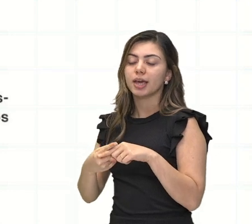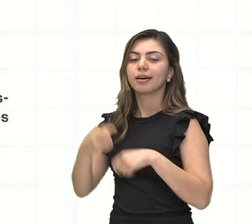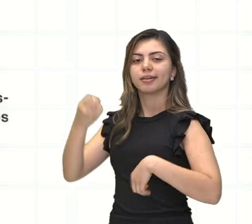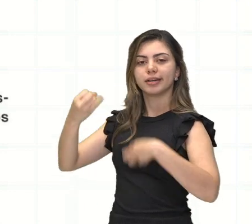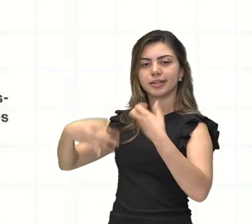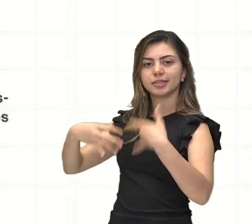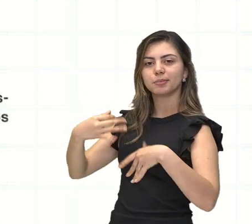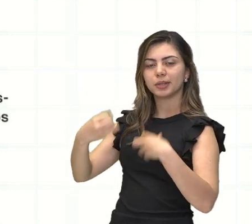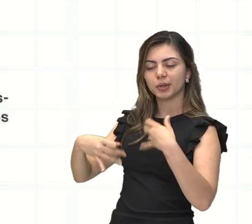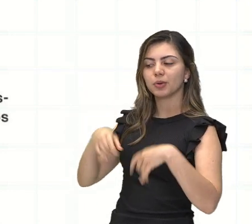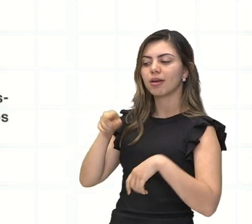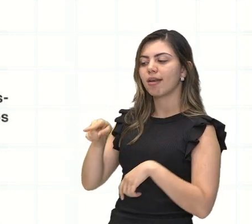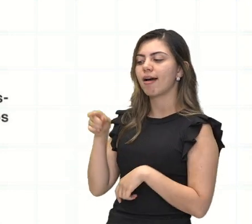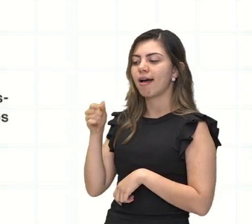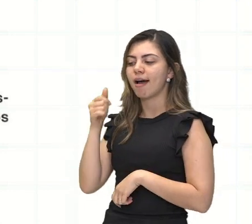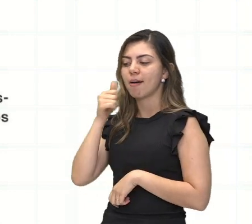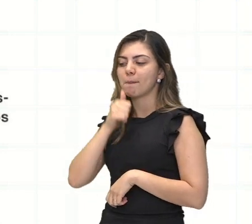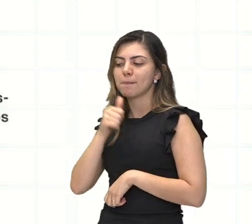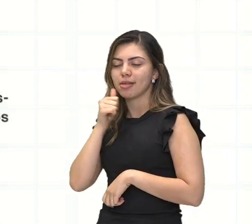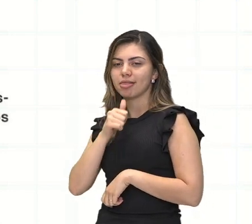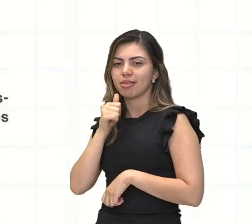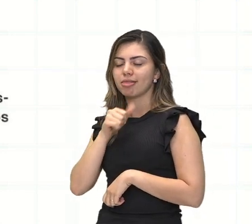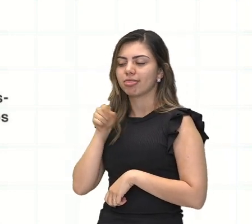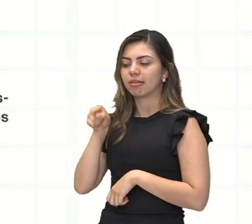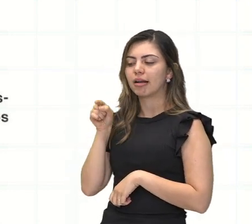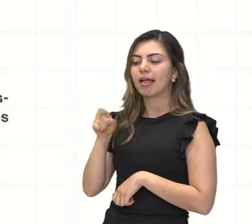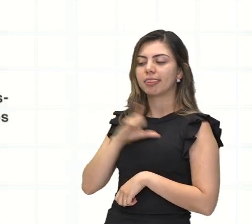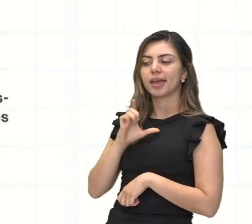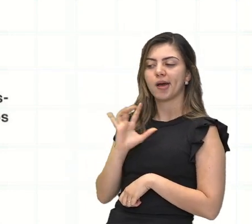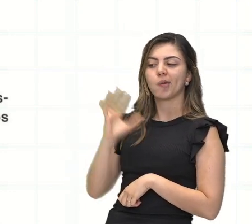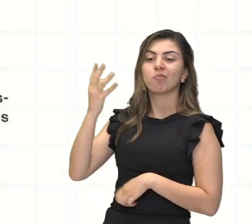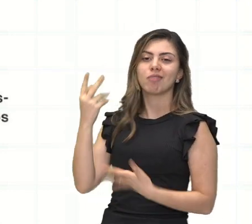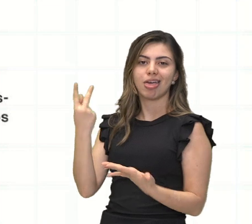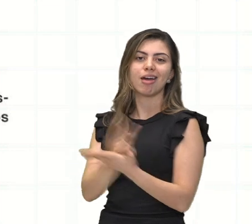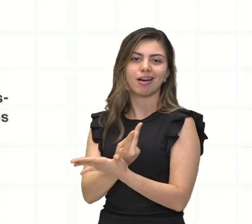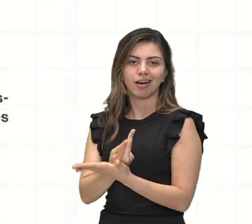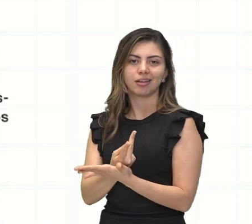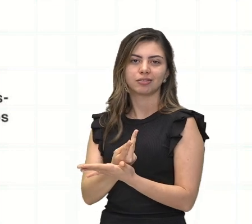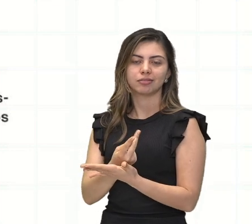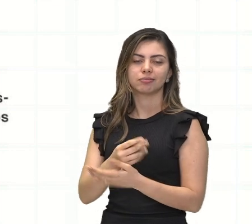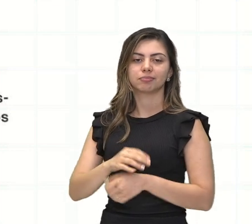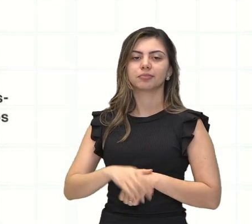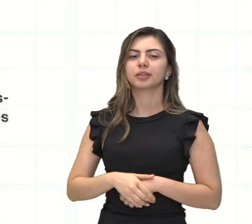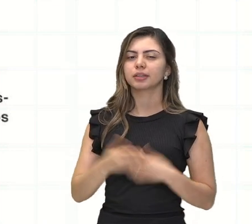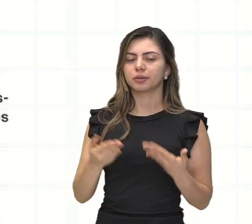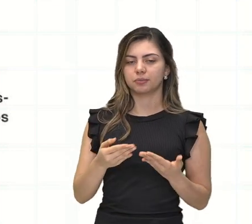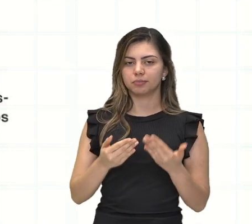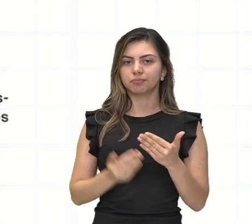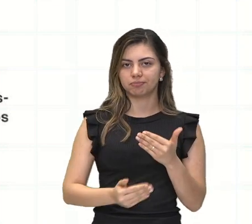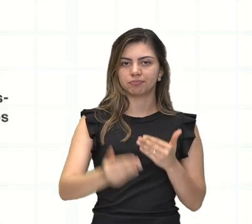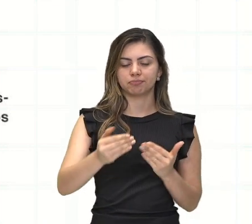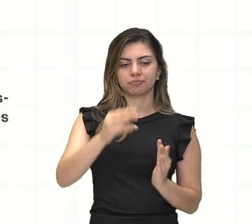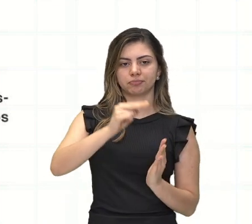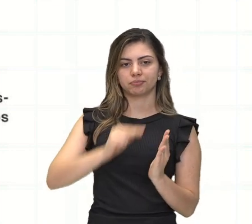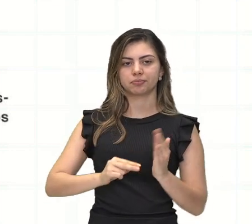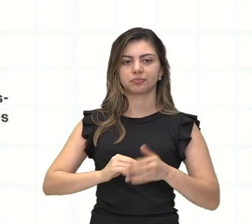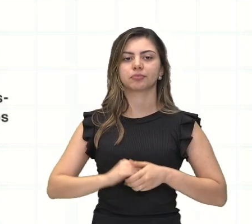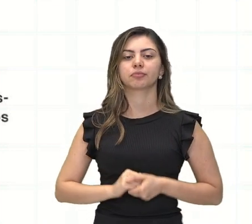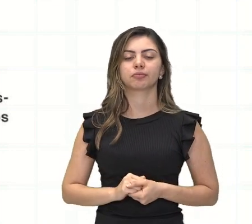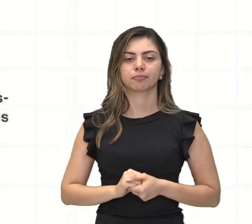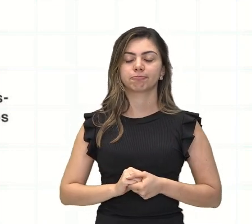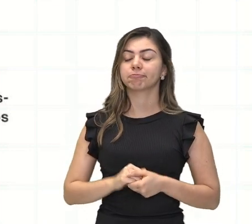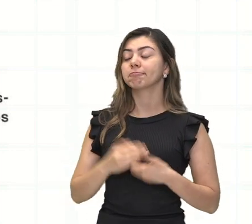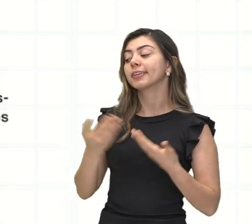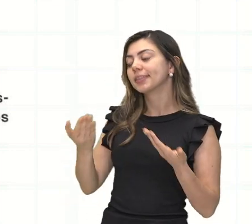justamente a menina faz alguma coisa, né? Bom, cada vez aqui, ó, vamos lá, acompanha aí comigo.